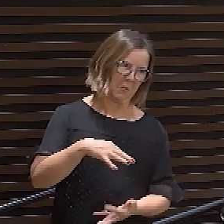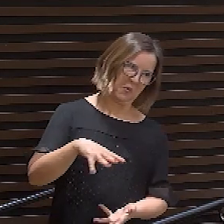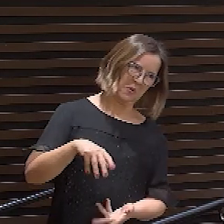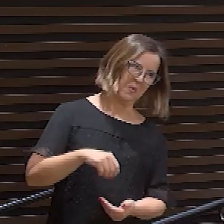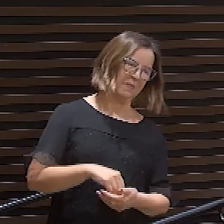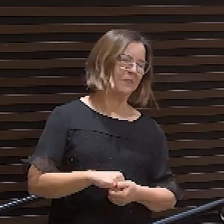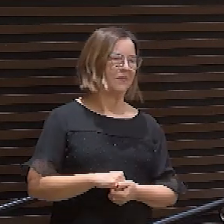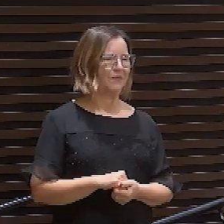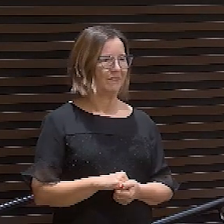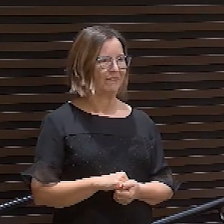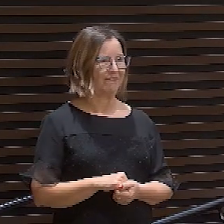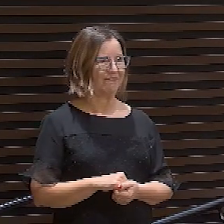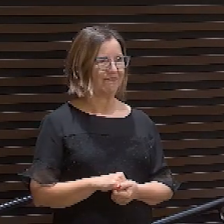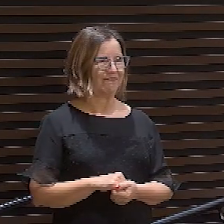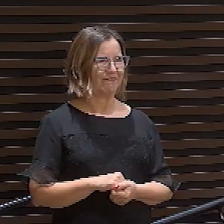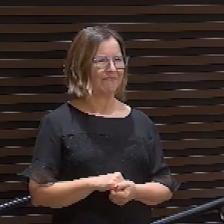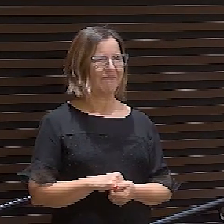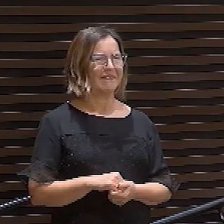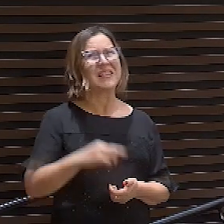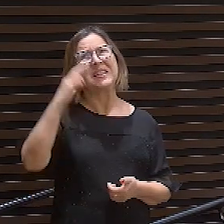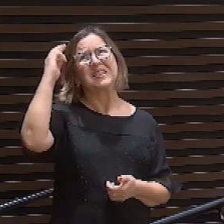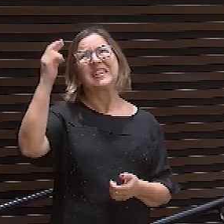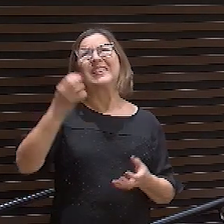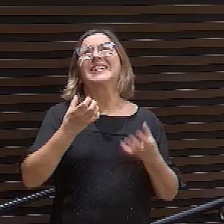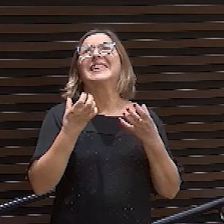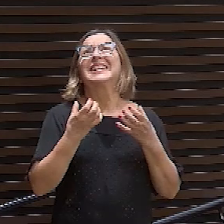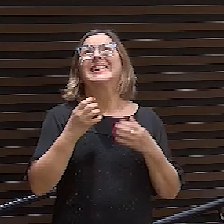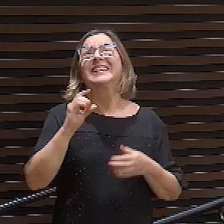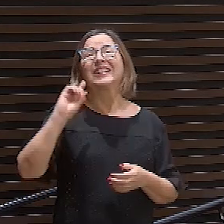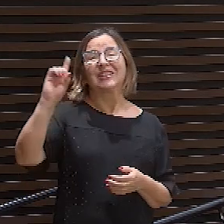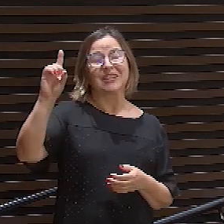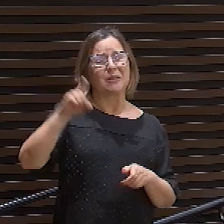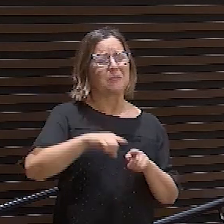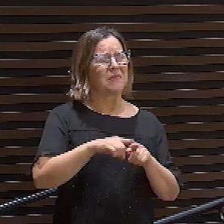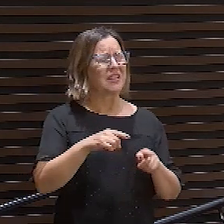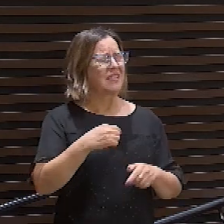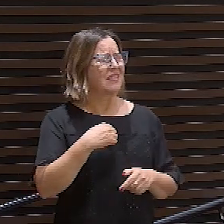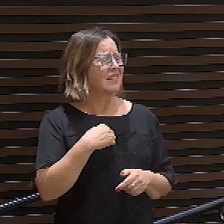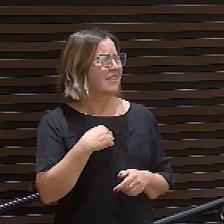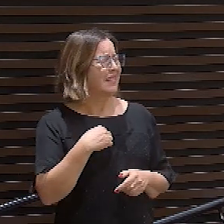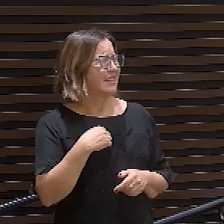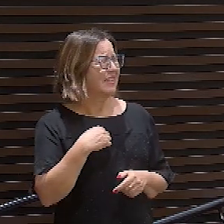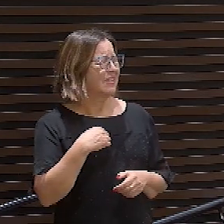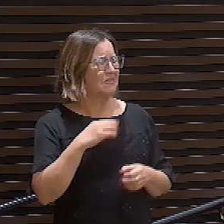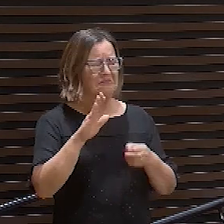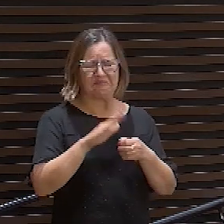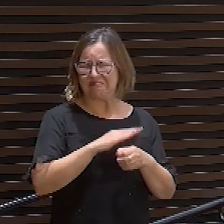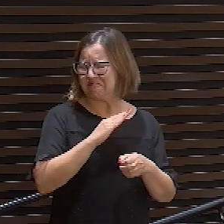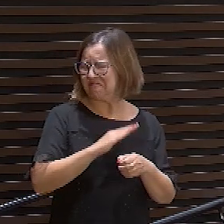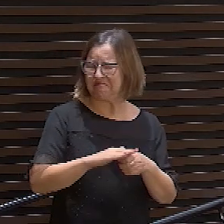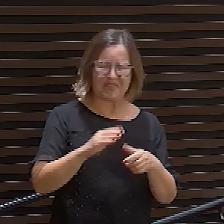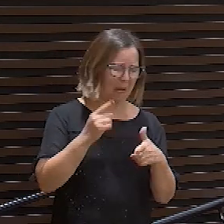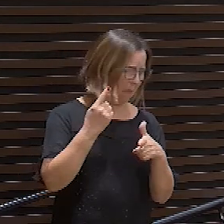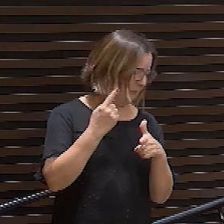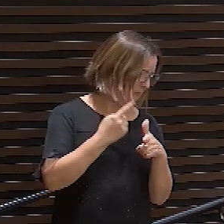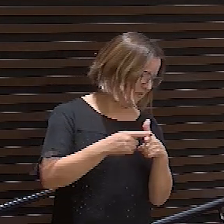Eu te quero, Senhor, mas eu sou tão cheio de problemas.